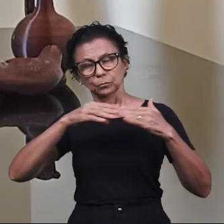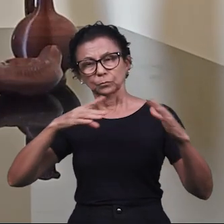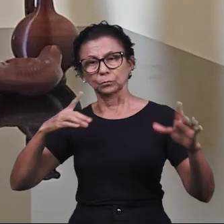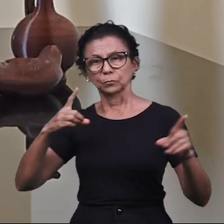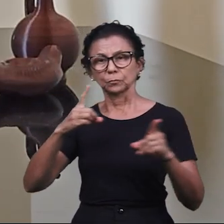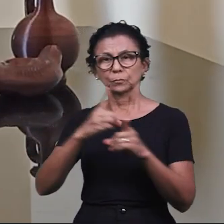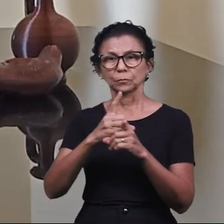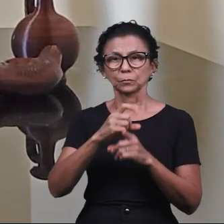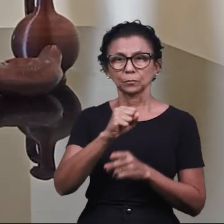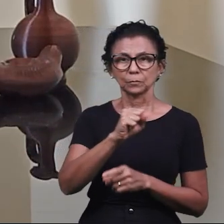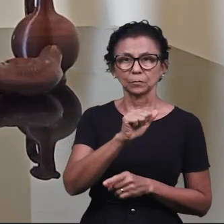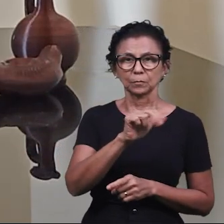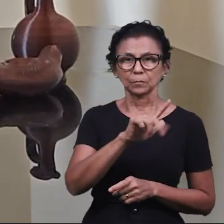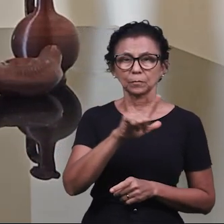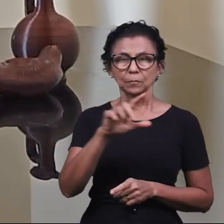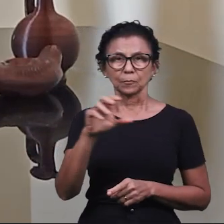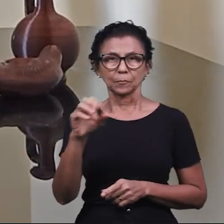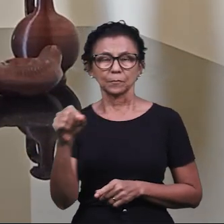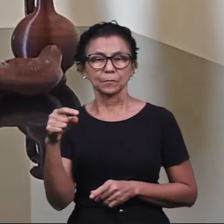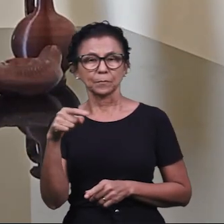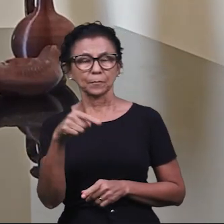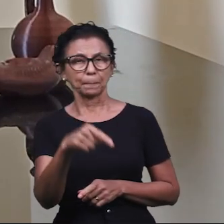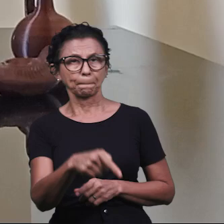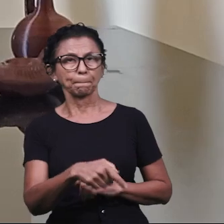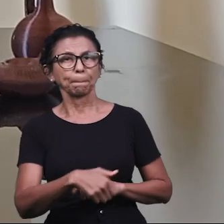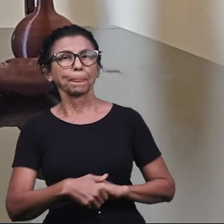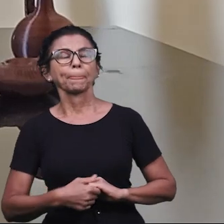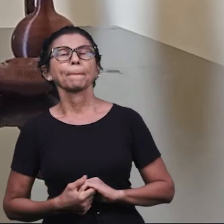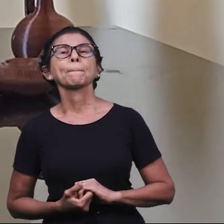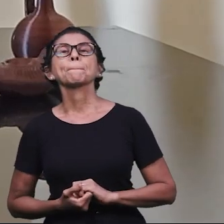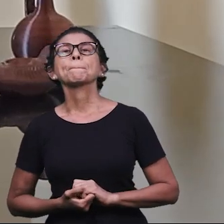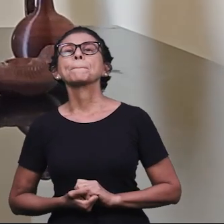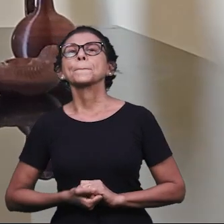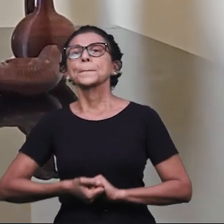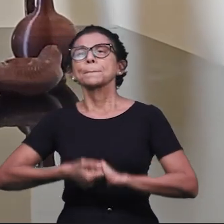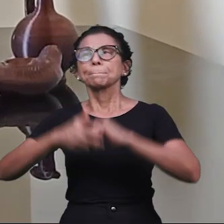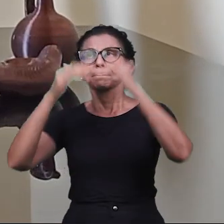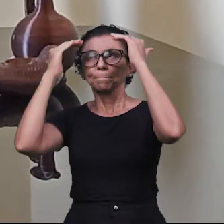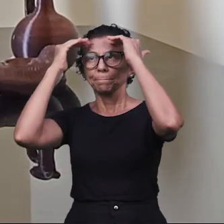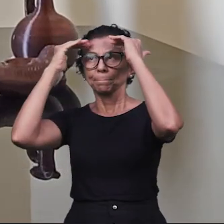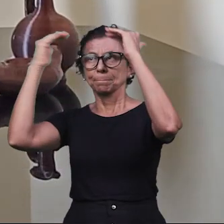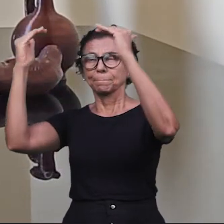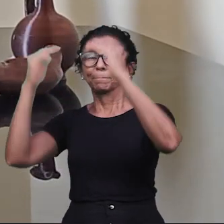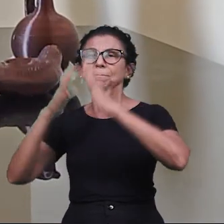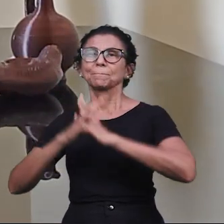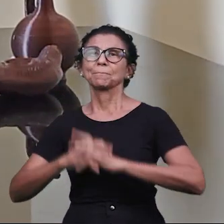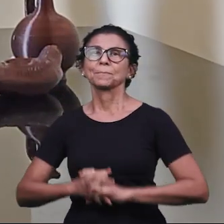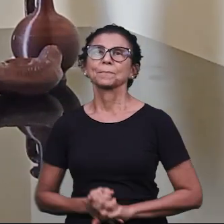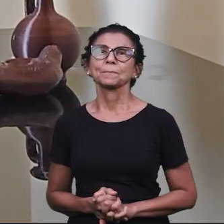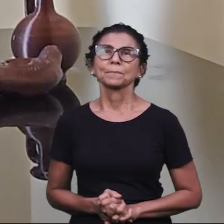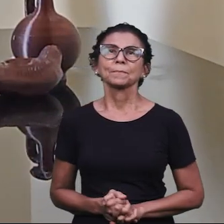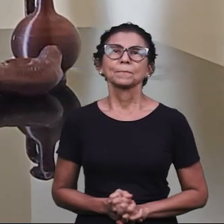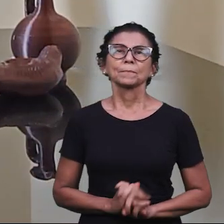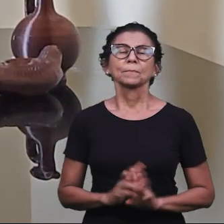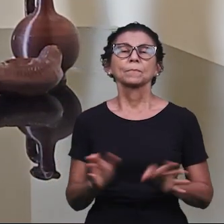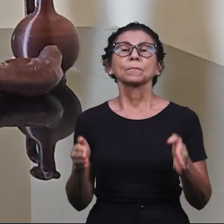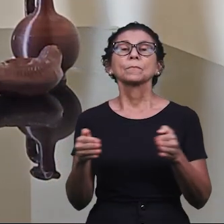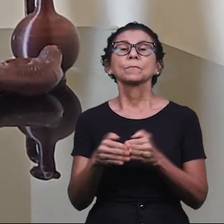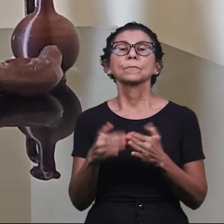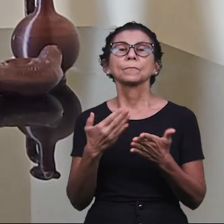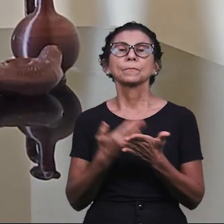de Saulo para ali cumprir aquilo que o Senhor tinha falado com ele. Então, ponto focal da